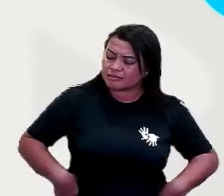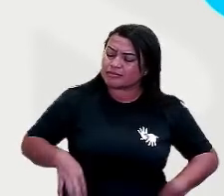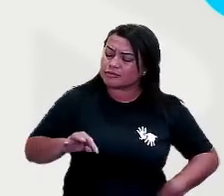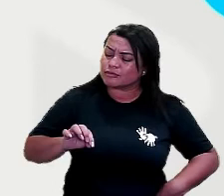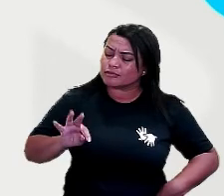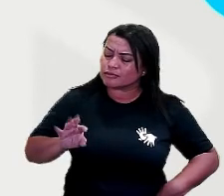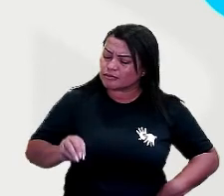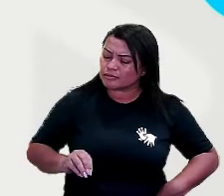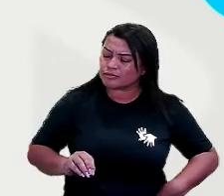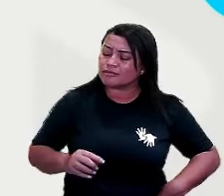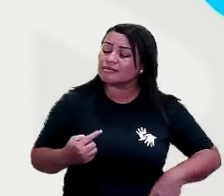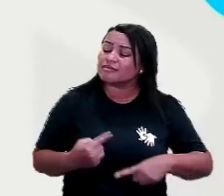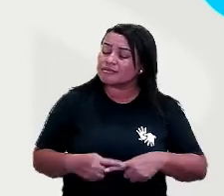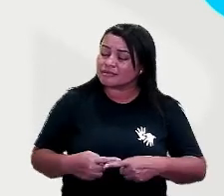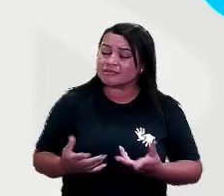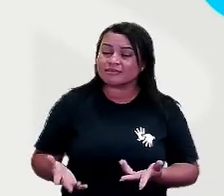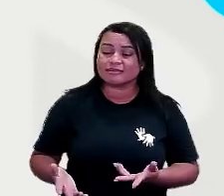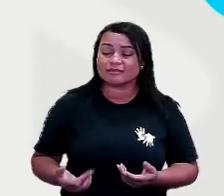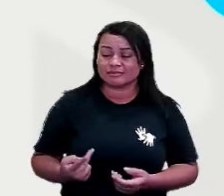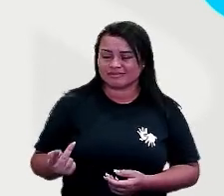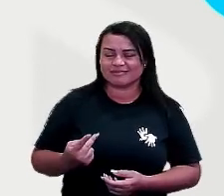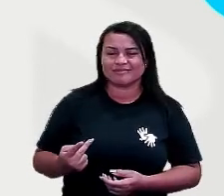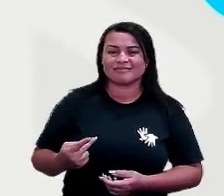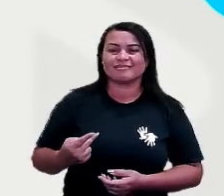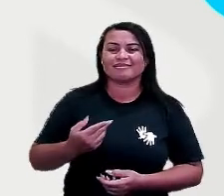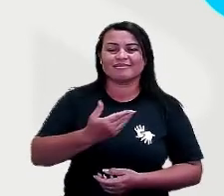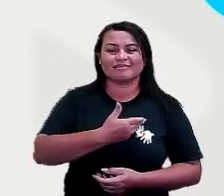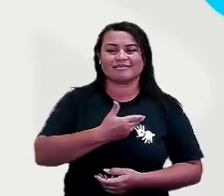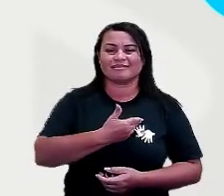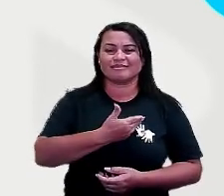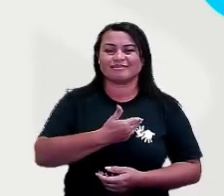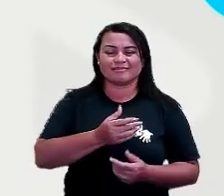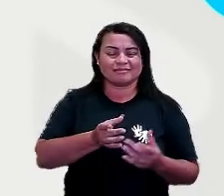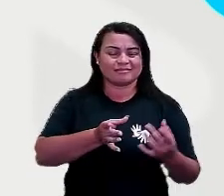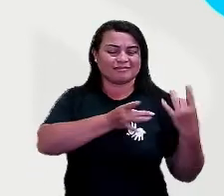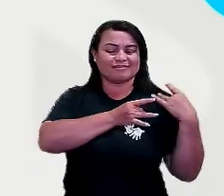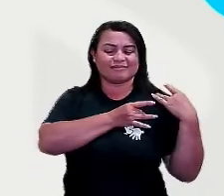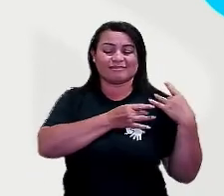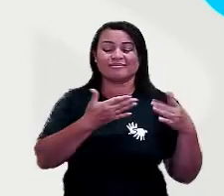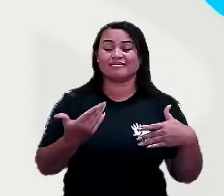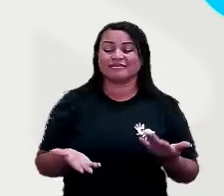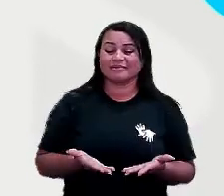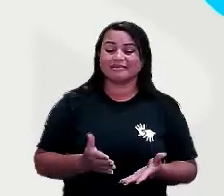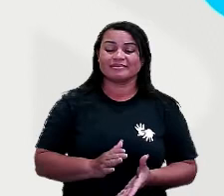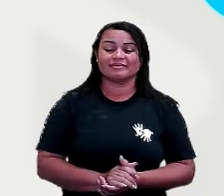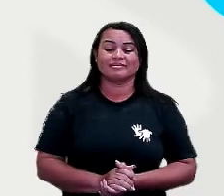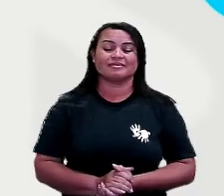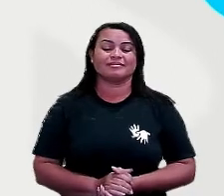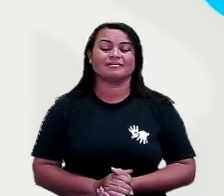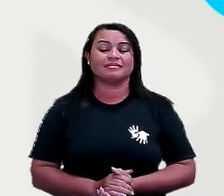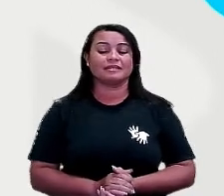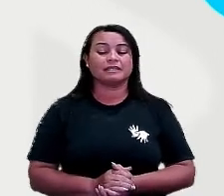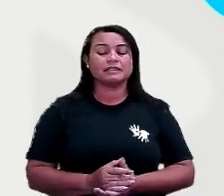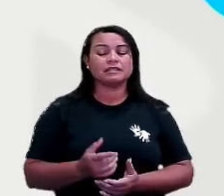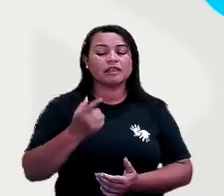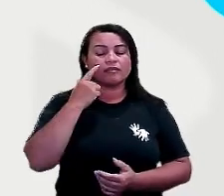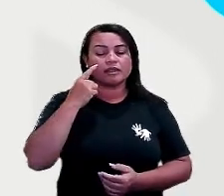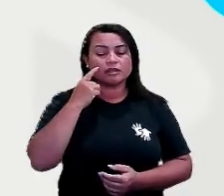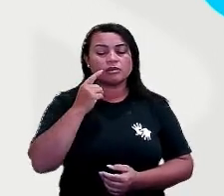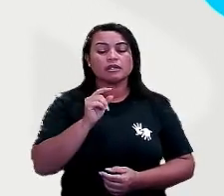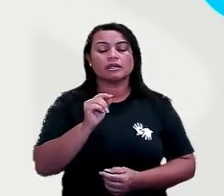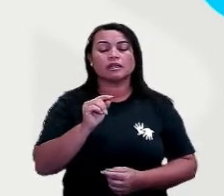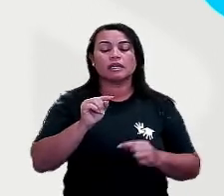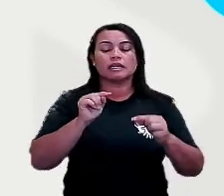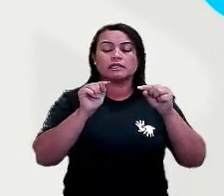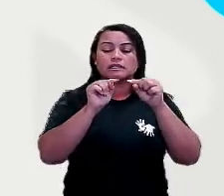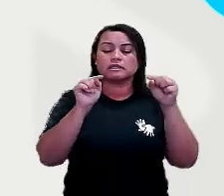Totó?" Logo ficaram amigos inseparáveis. Gente, nesses espaços aí, essas lacunas, que a